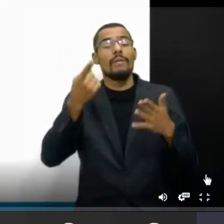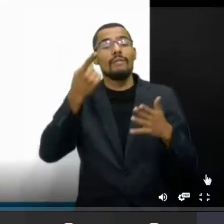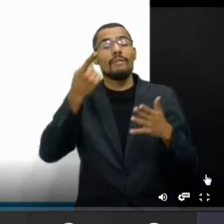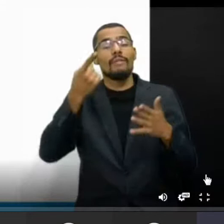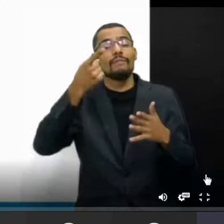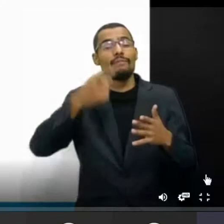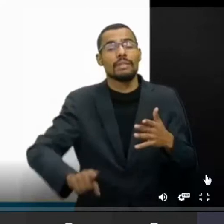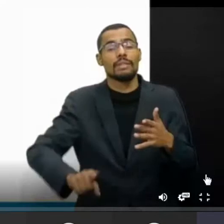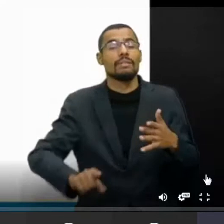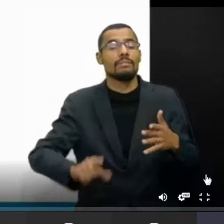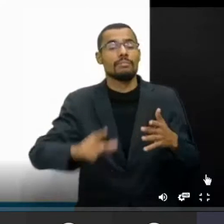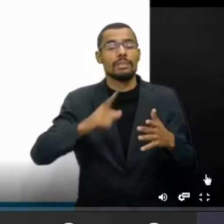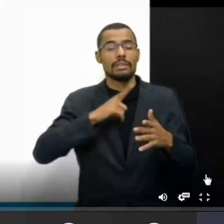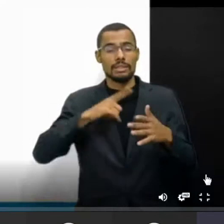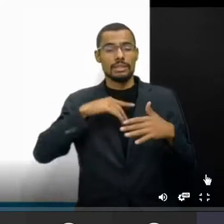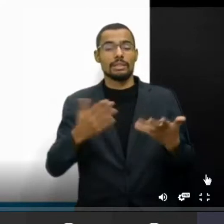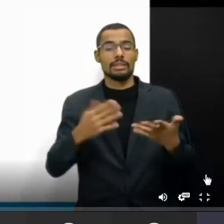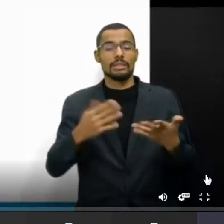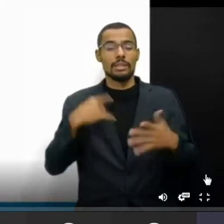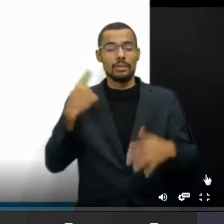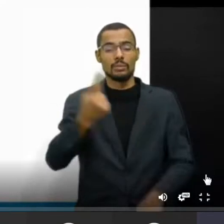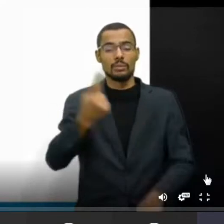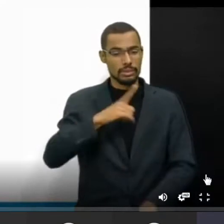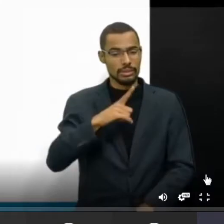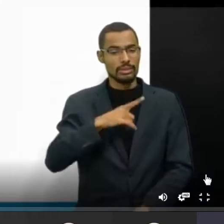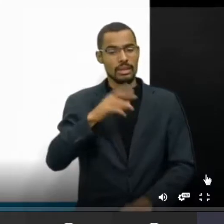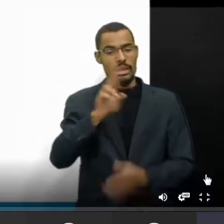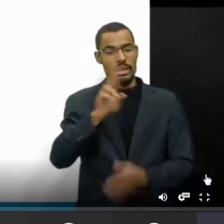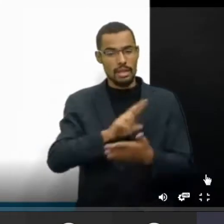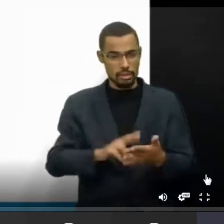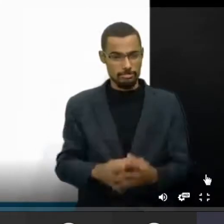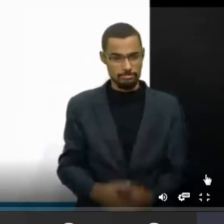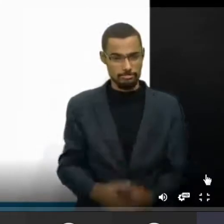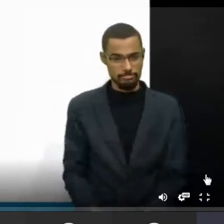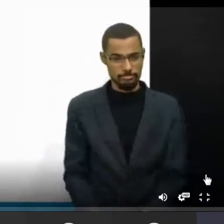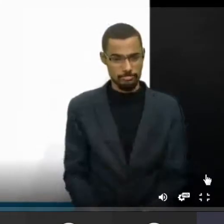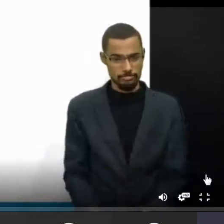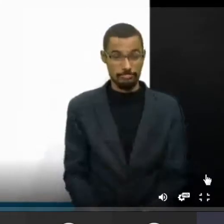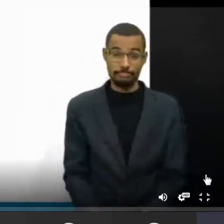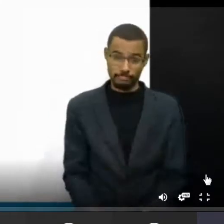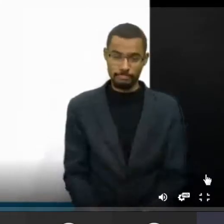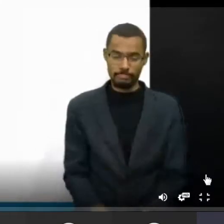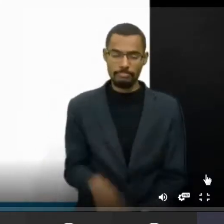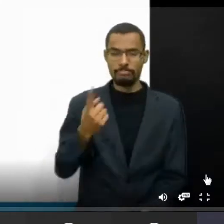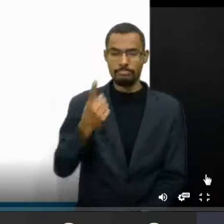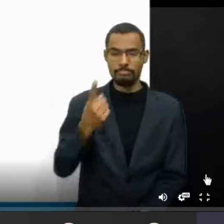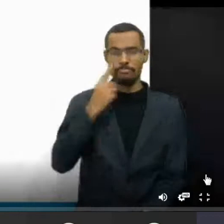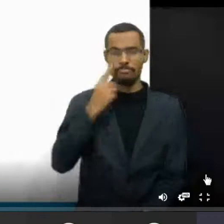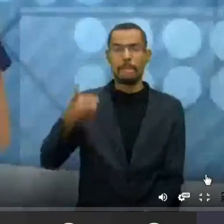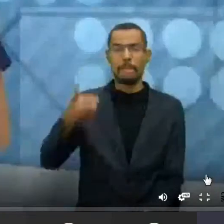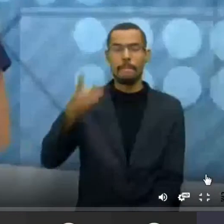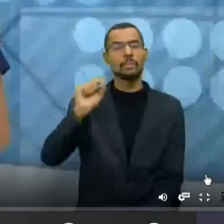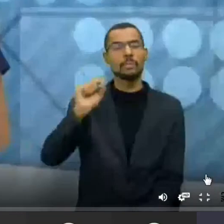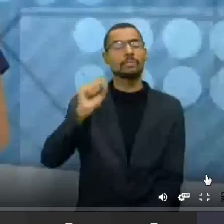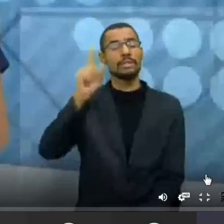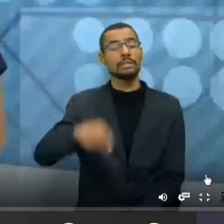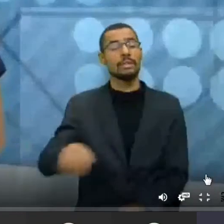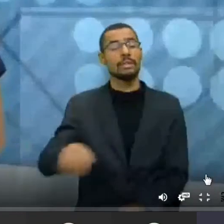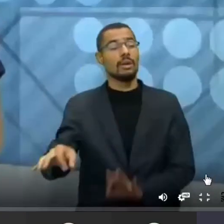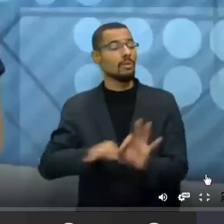final, então, do nosso relatório. Então, nós vamos observar anatomicamente